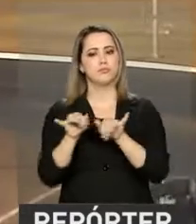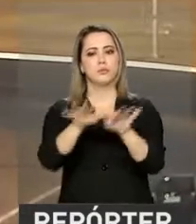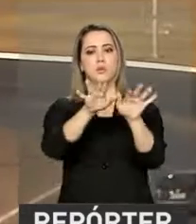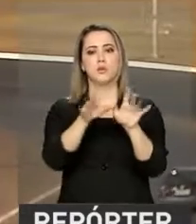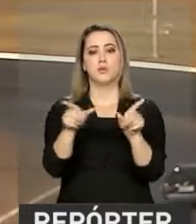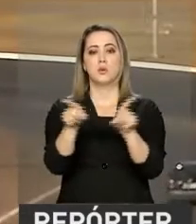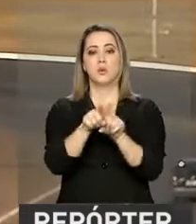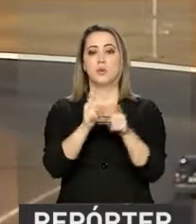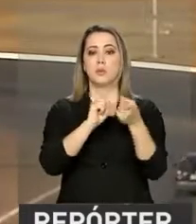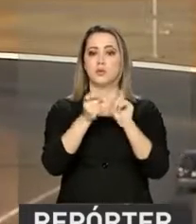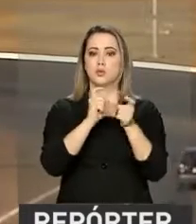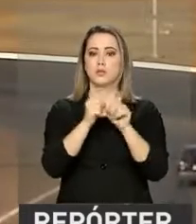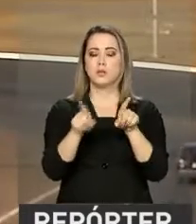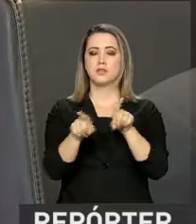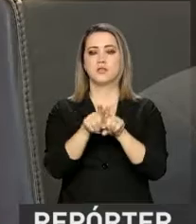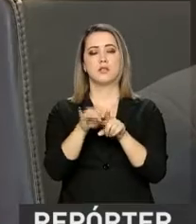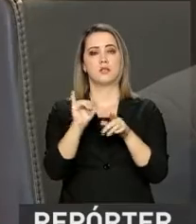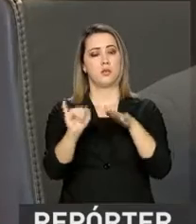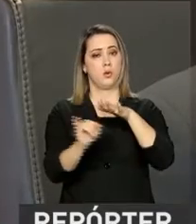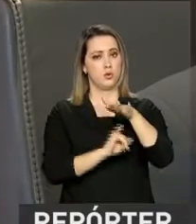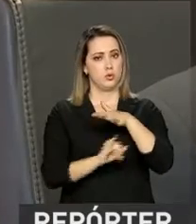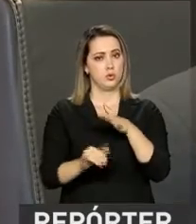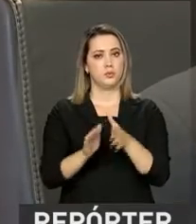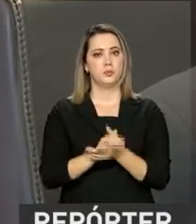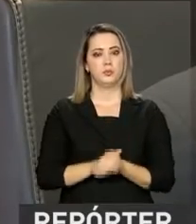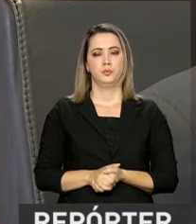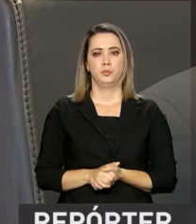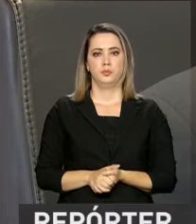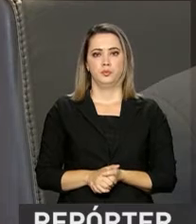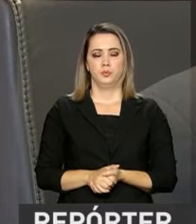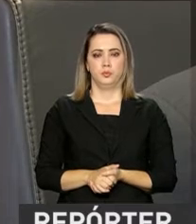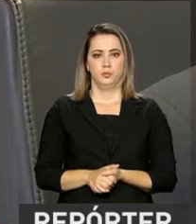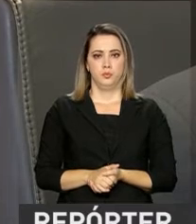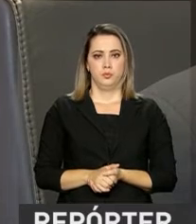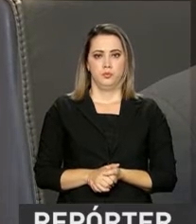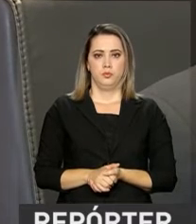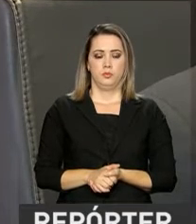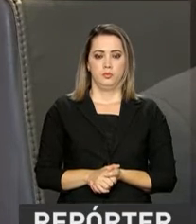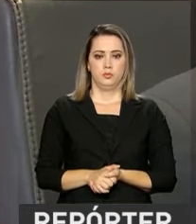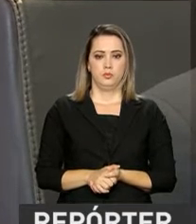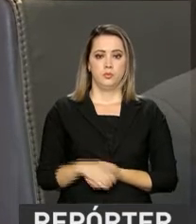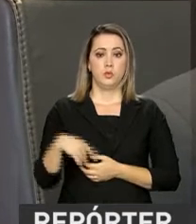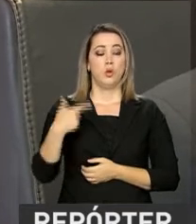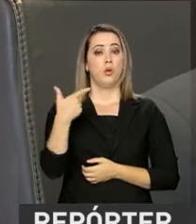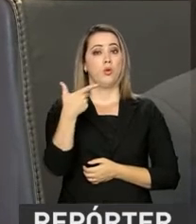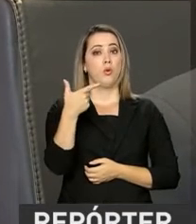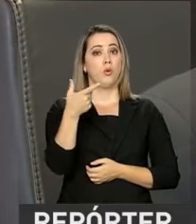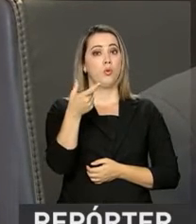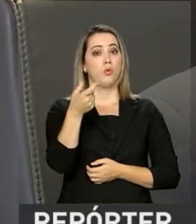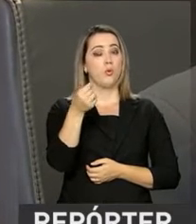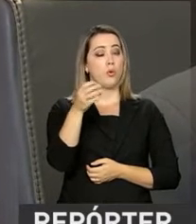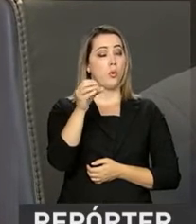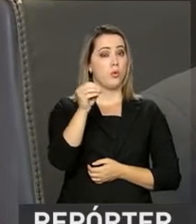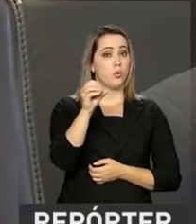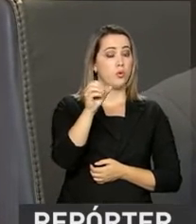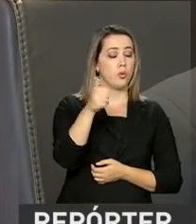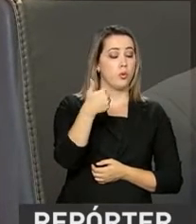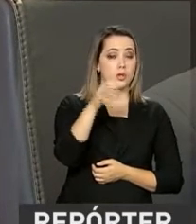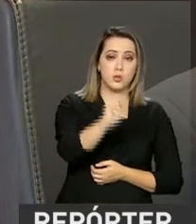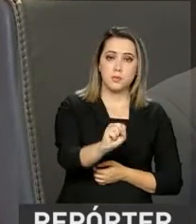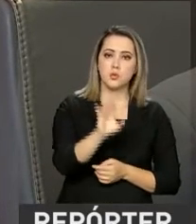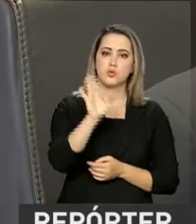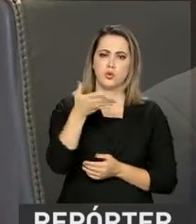autarquias e fundações ao longo de 2008 nós iremos aprofundar os nossos estudos agora com a perspectiva